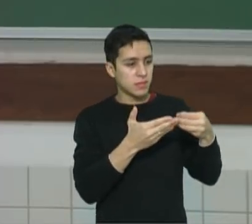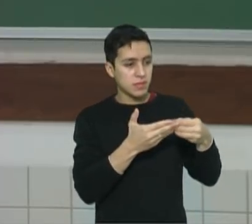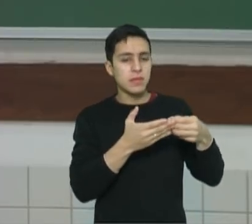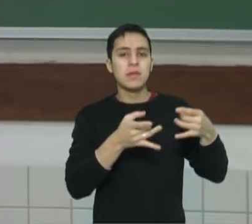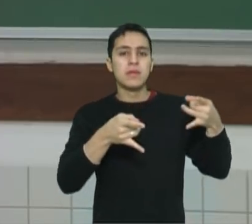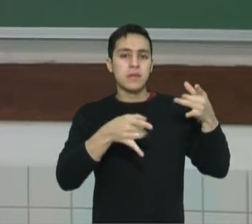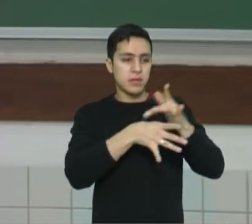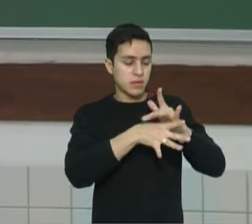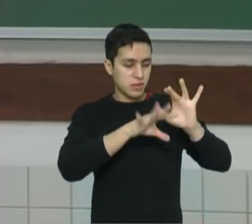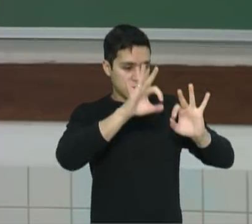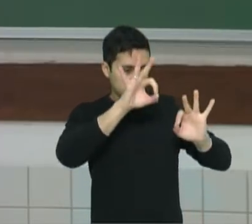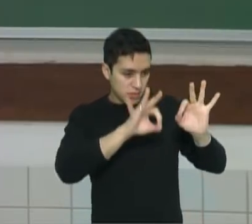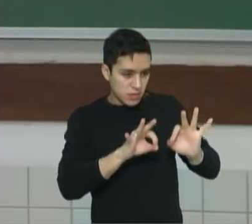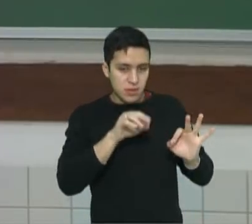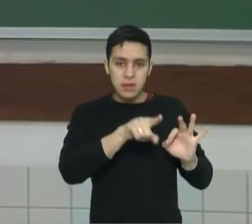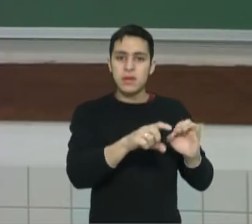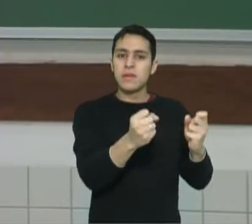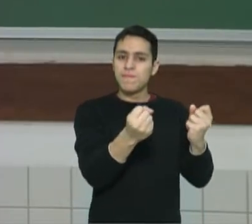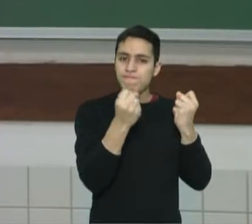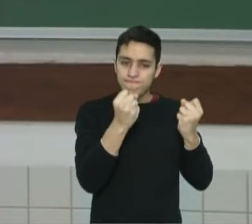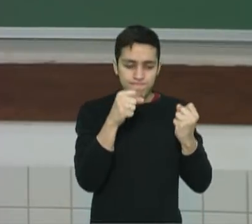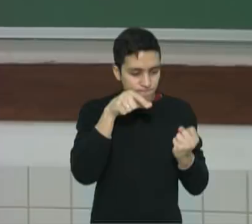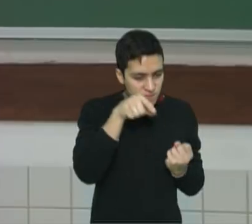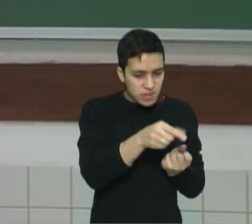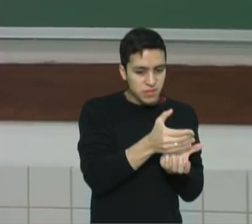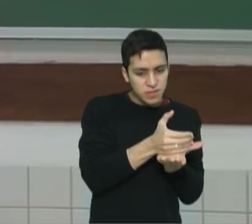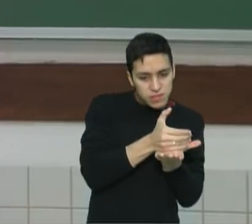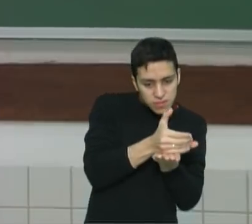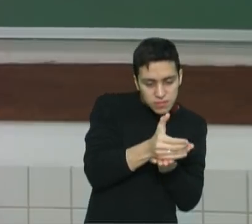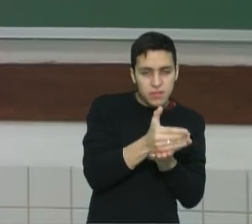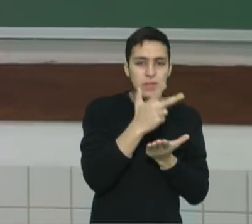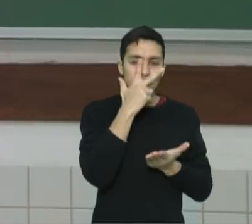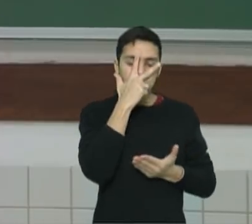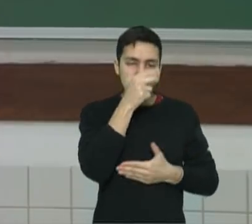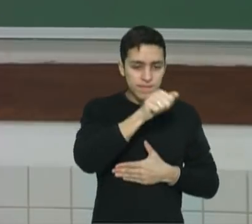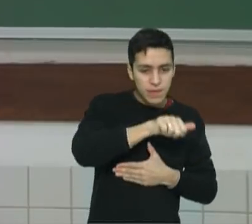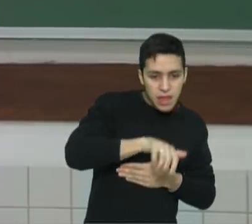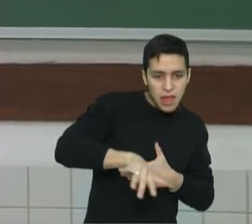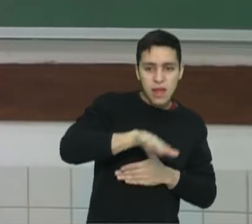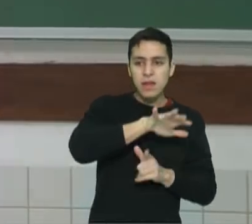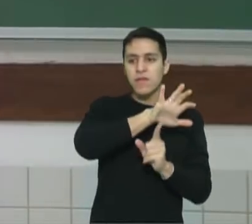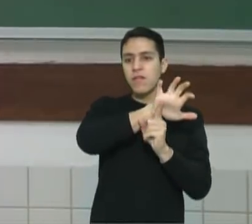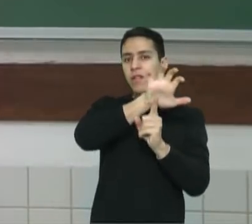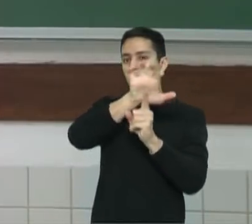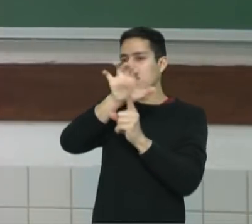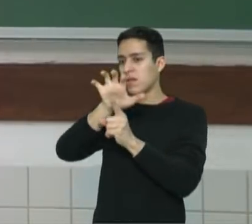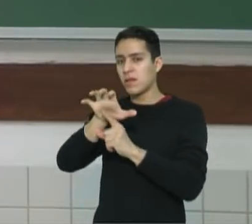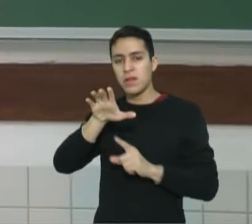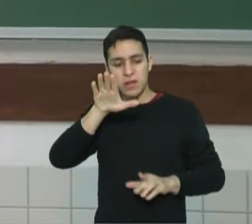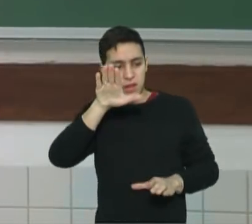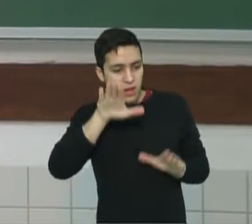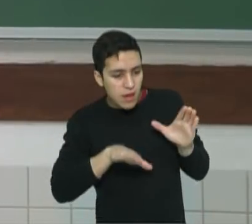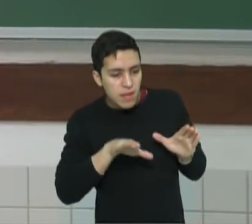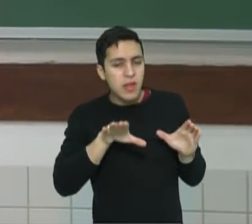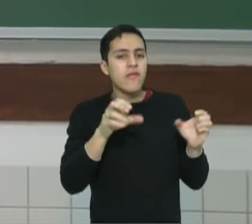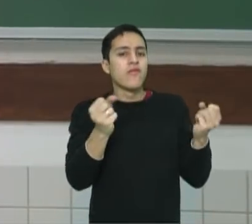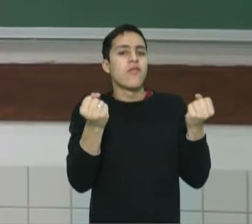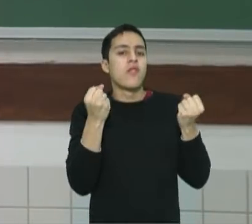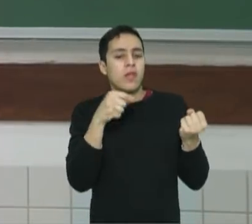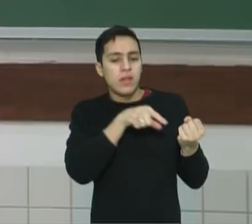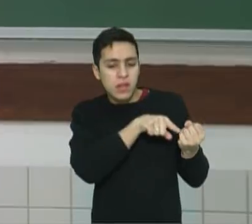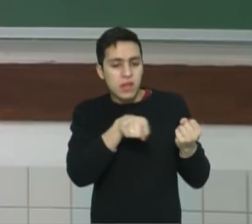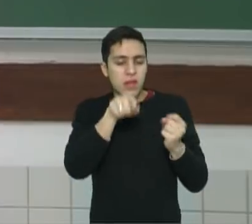organizado e ele é forte, ele começa a exercer uma área de influência. E dependendo dessa força,